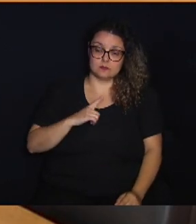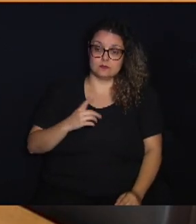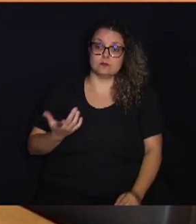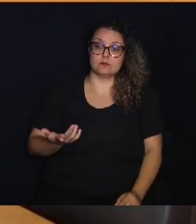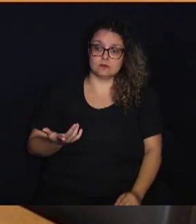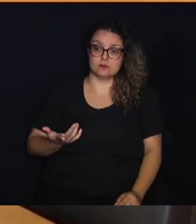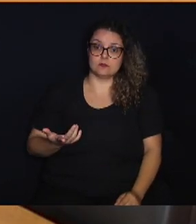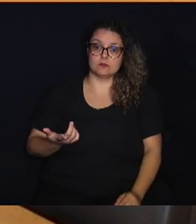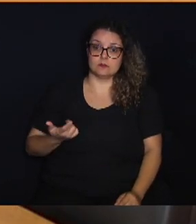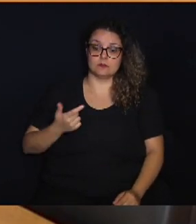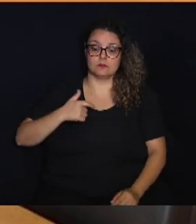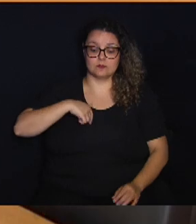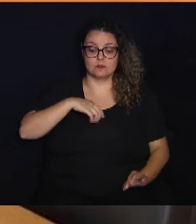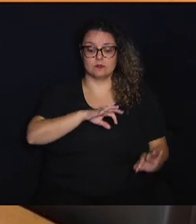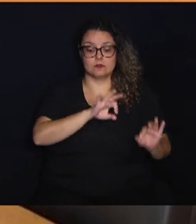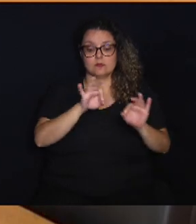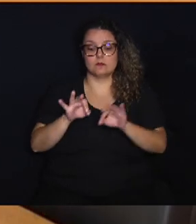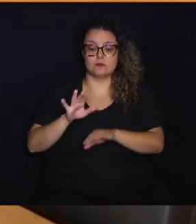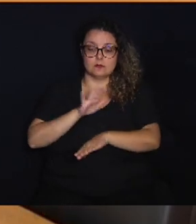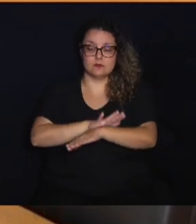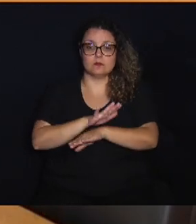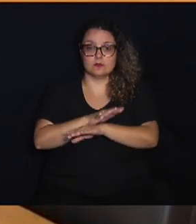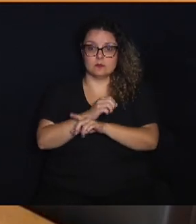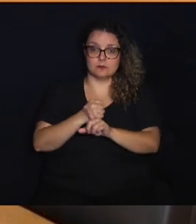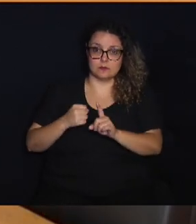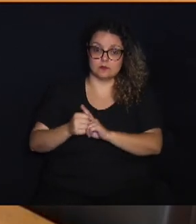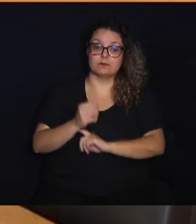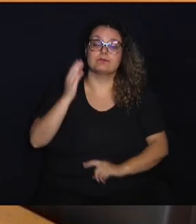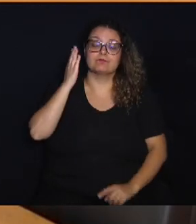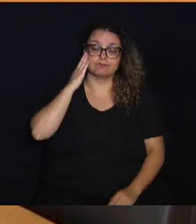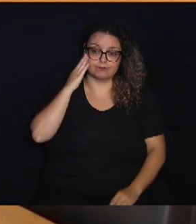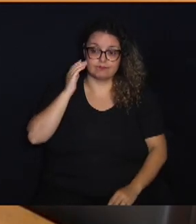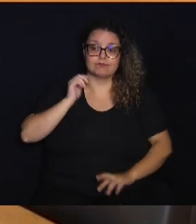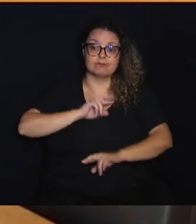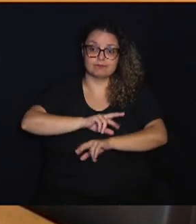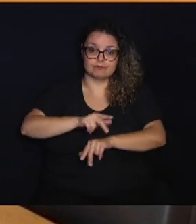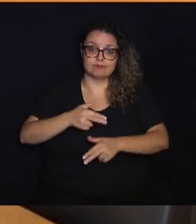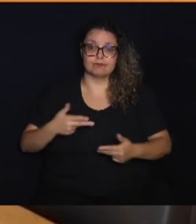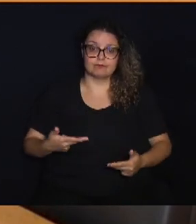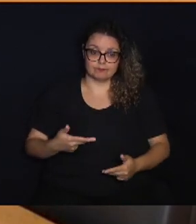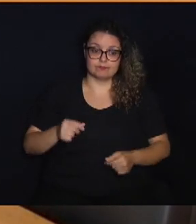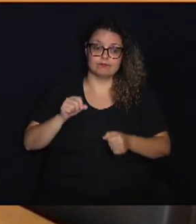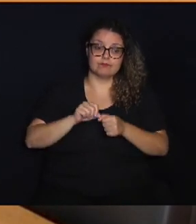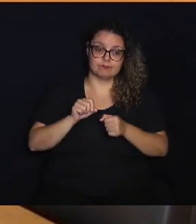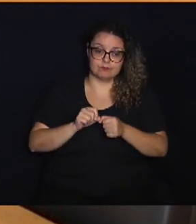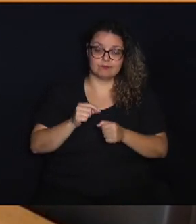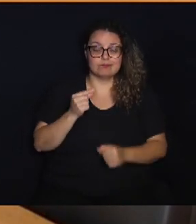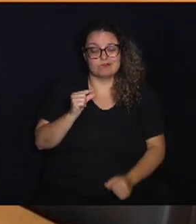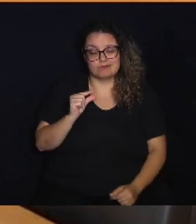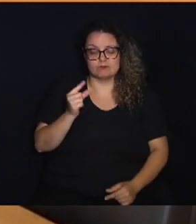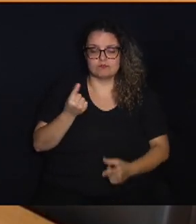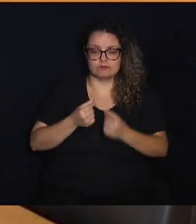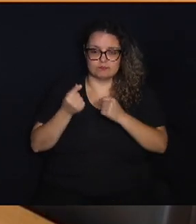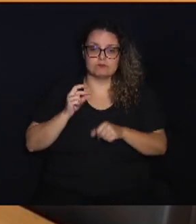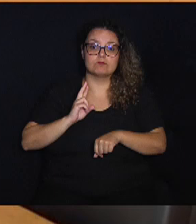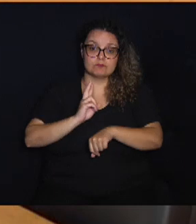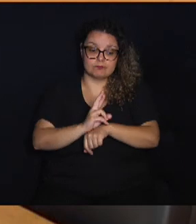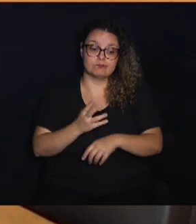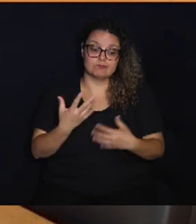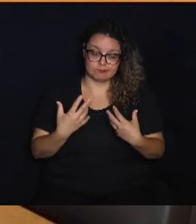eu acompanho a assistência social, sei que eles fazem muito com pouco recurso que recebem, portanto, quis